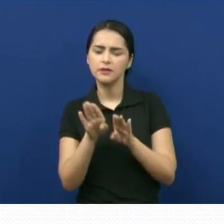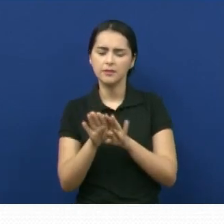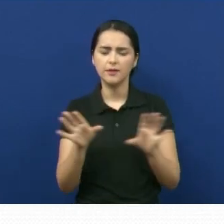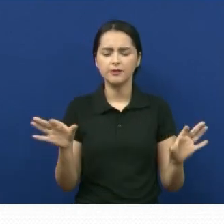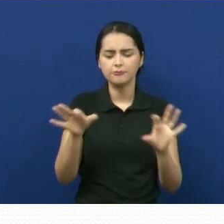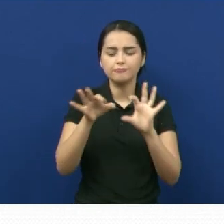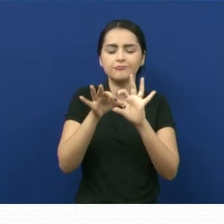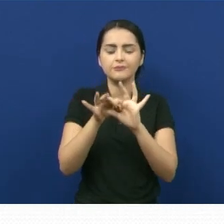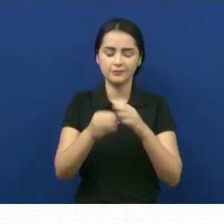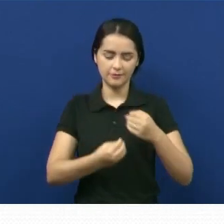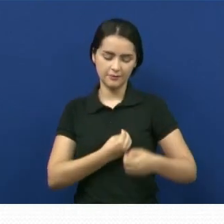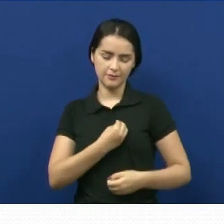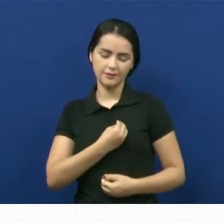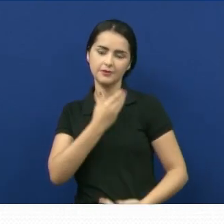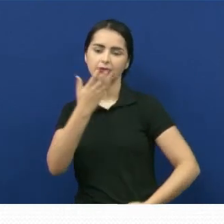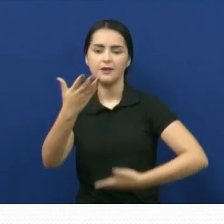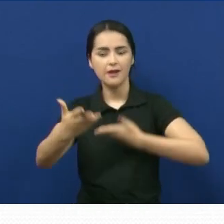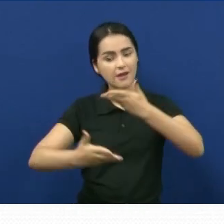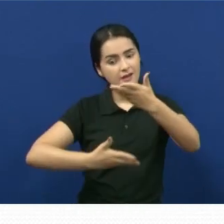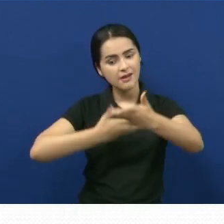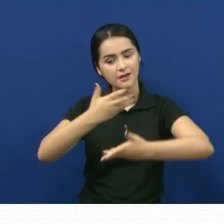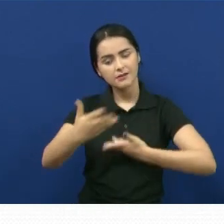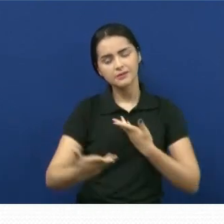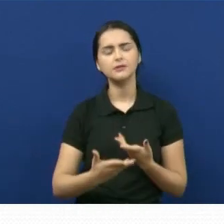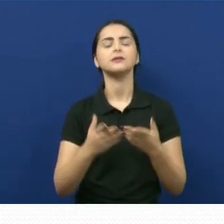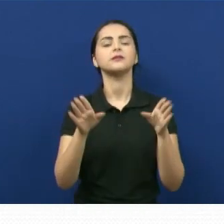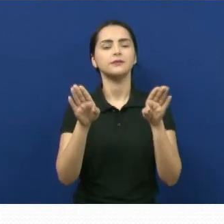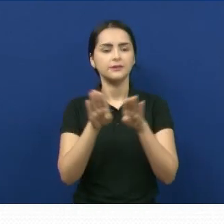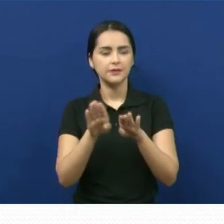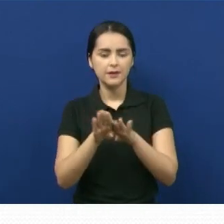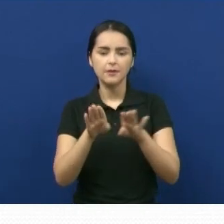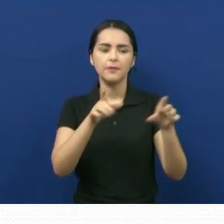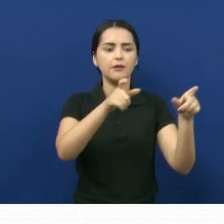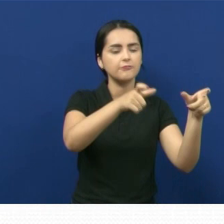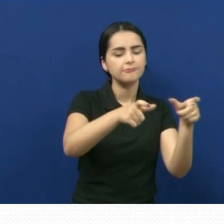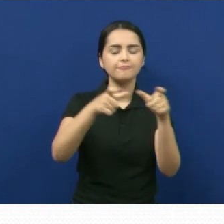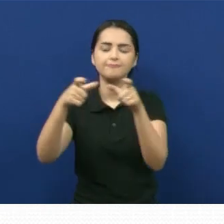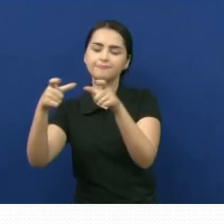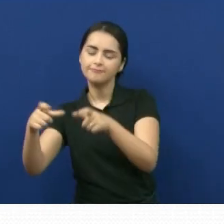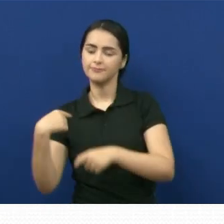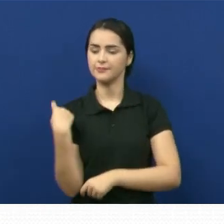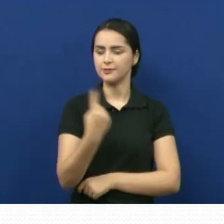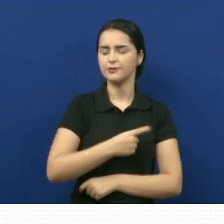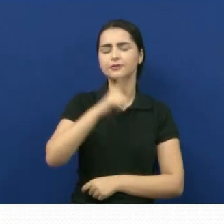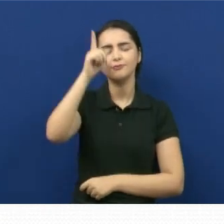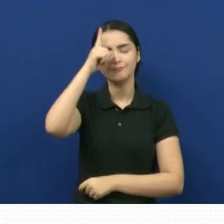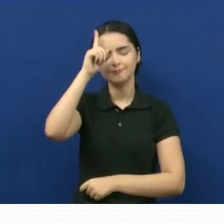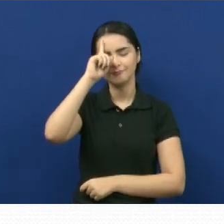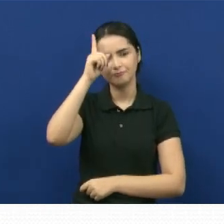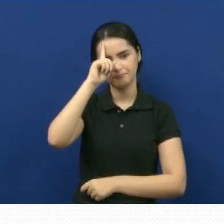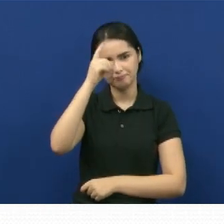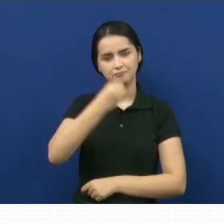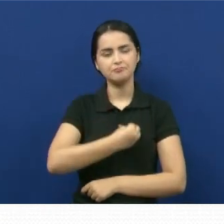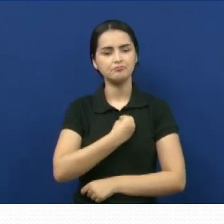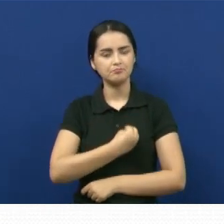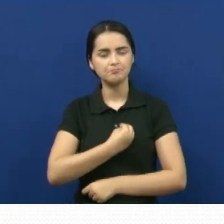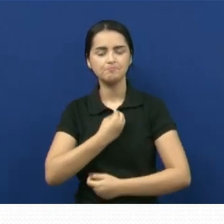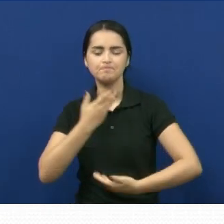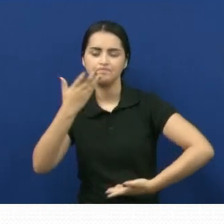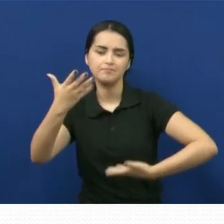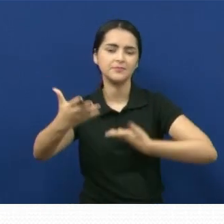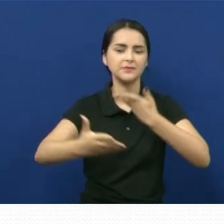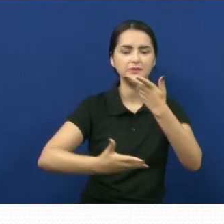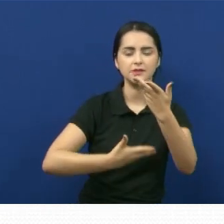Pode-se dizer que é uma porção ou parte do espaço onde vivemos nosso dia a dia, numa